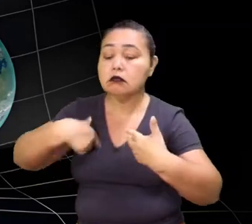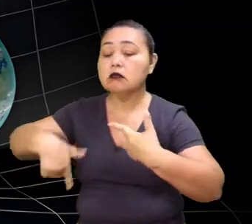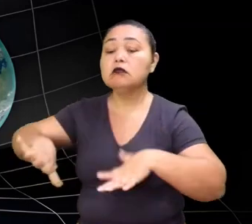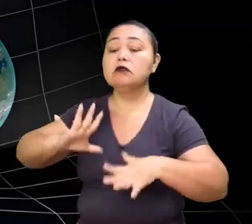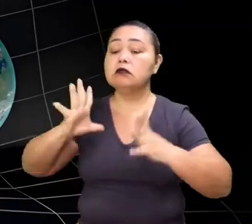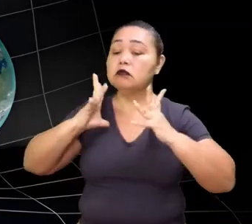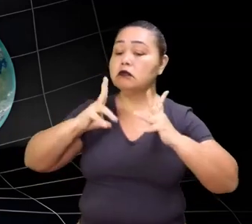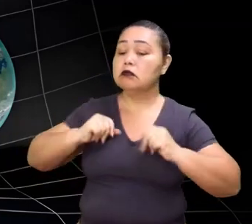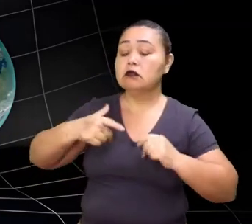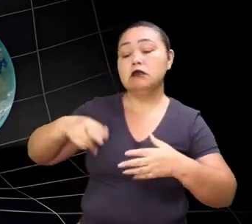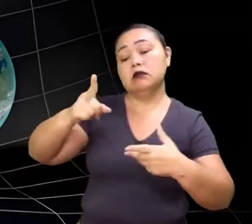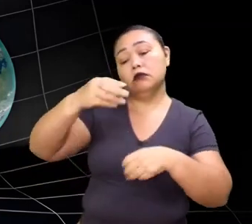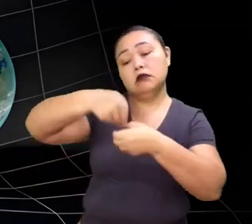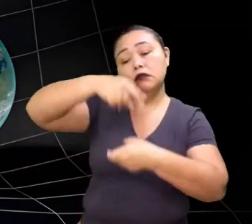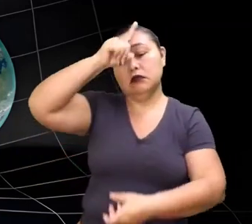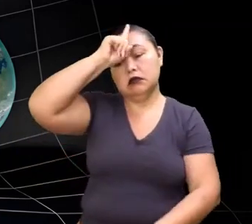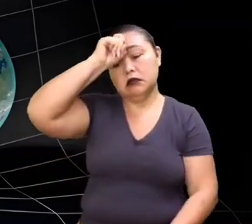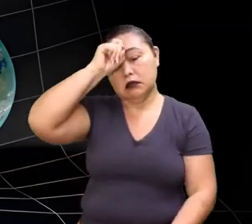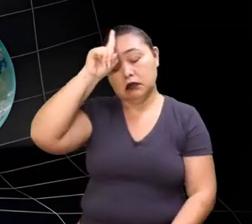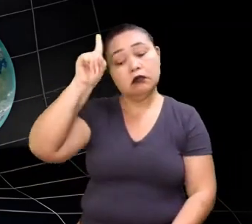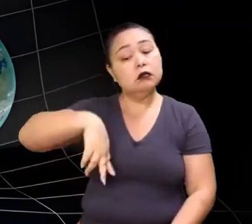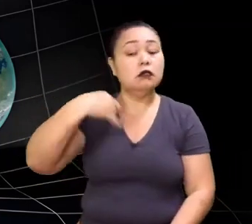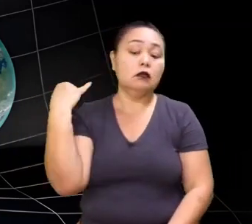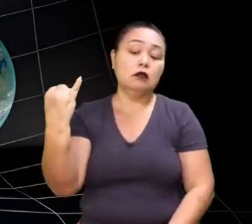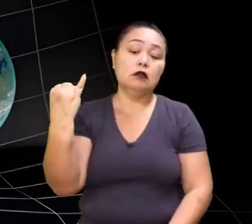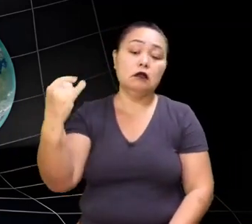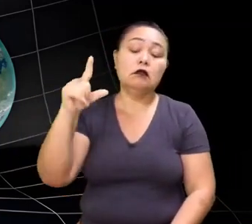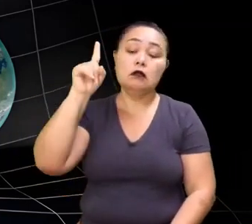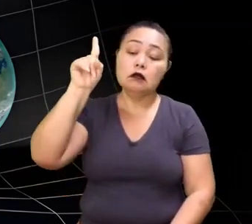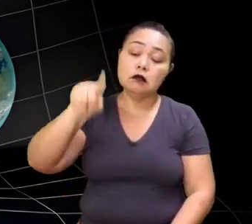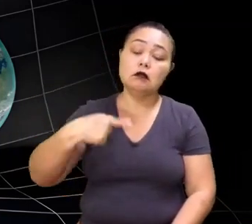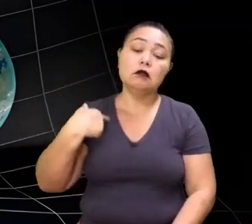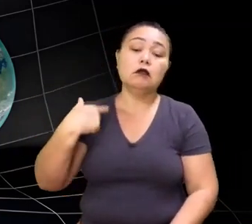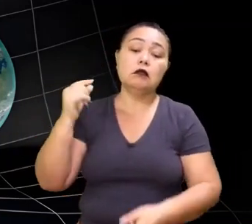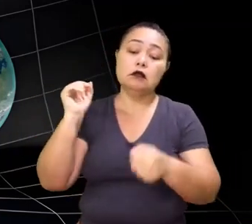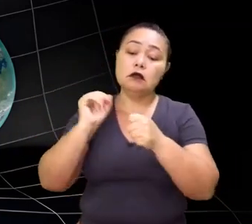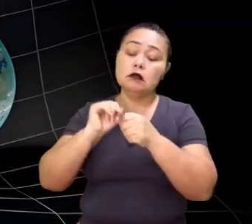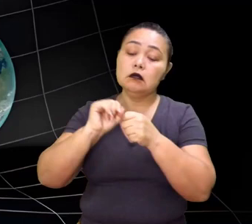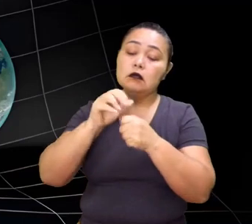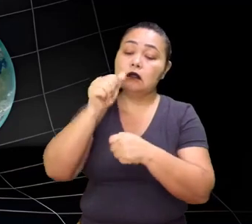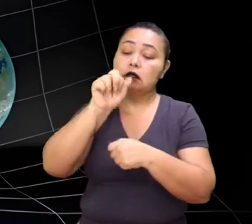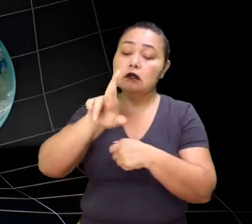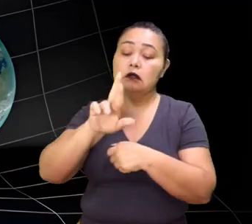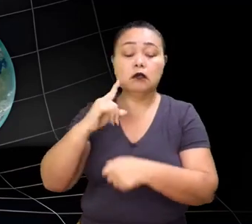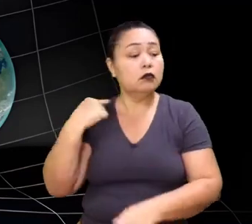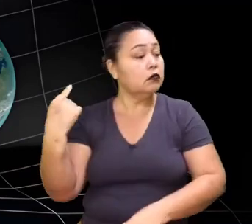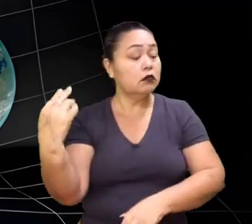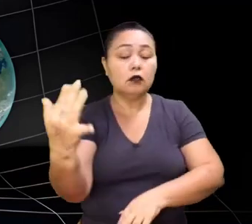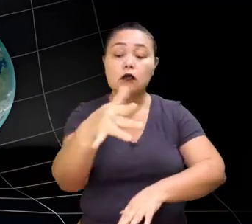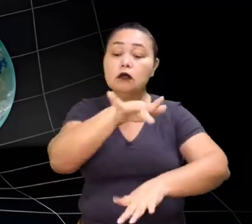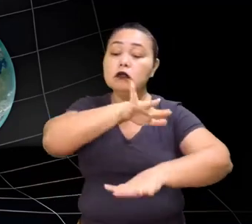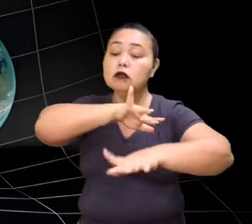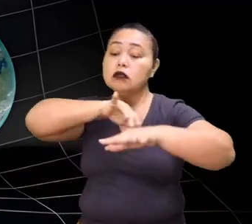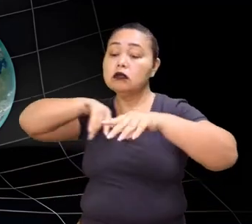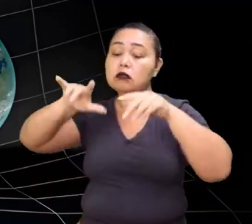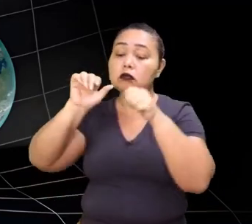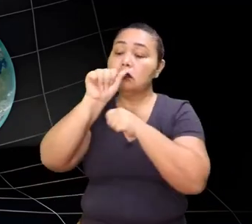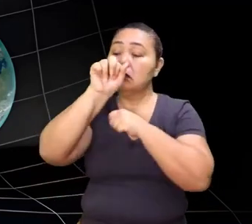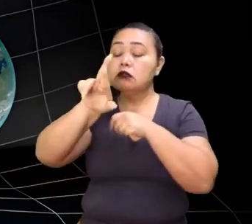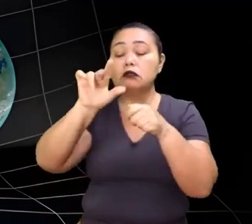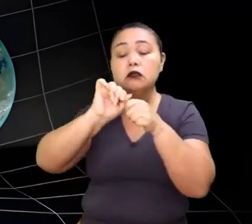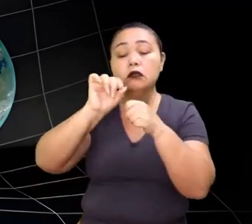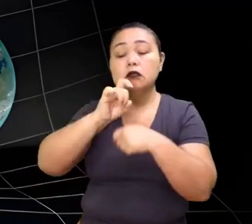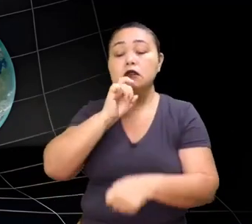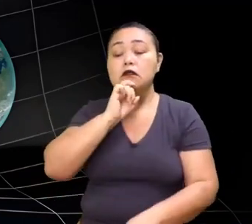é muito importante isso entenderam Então é isso que faz o ar condicionado só circula o ar esfriando quando ele passa